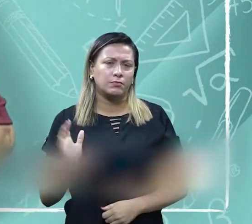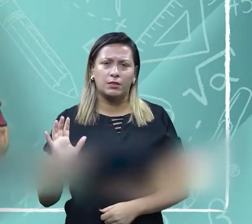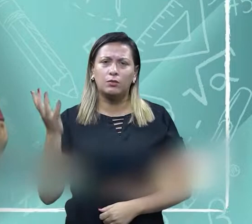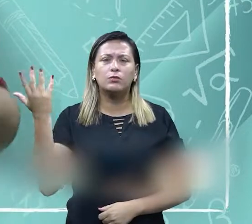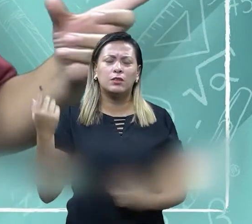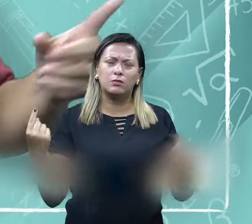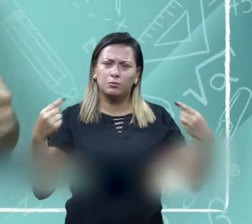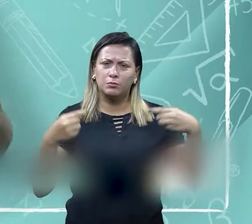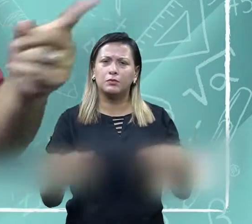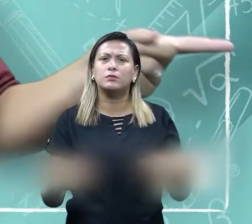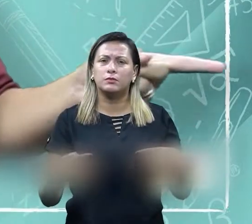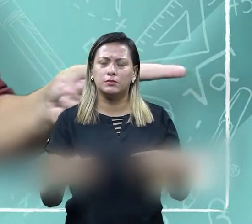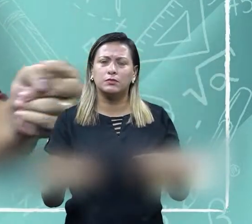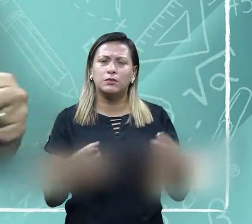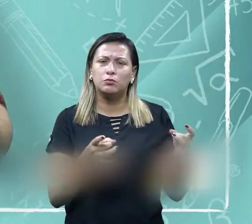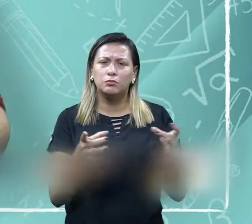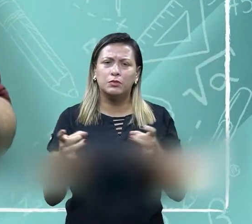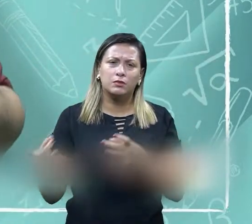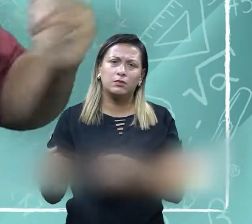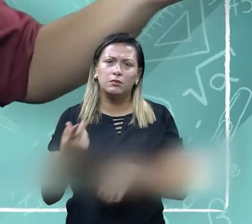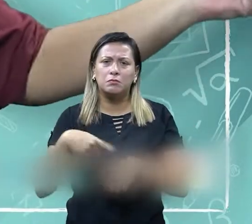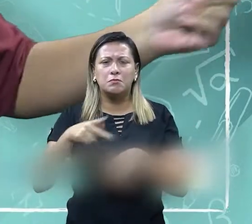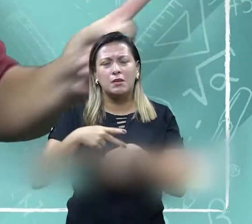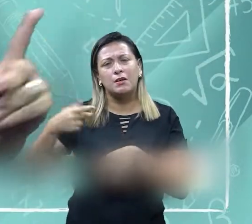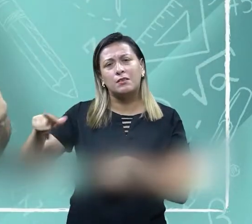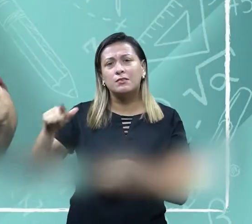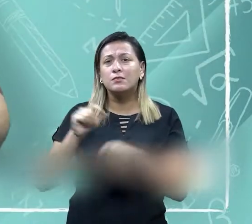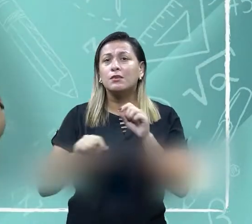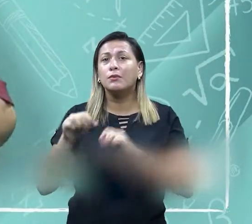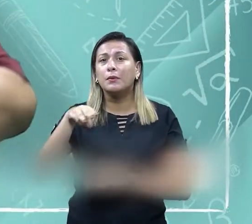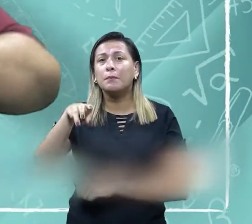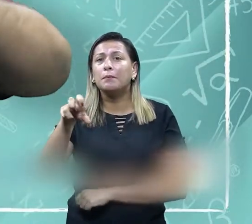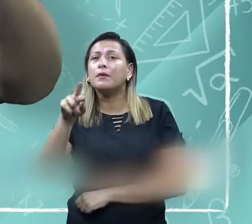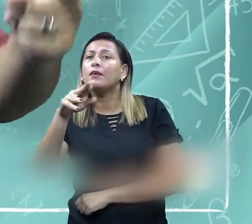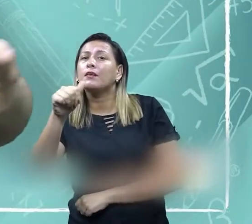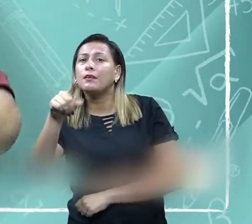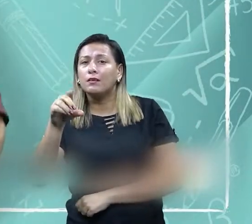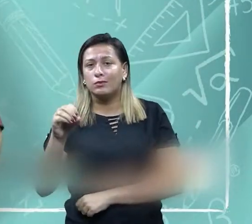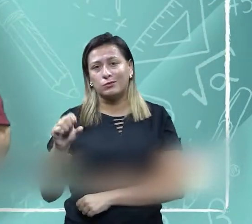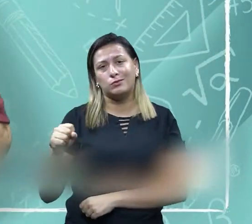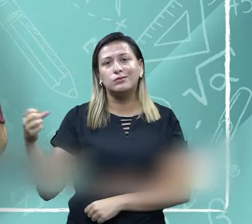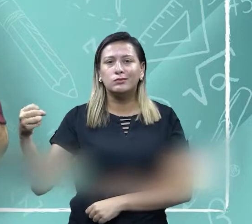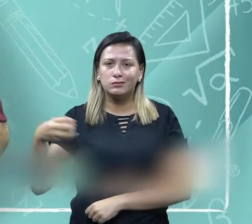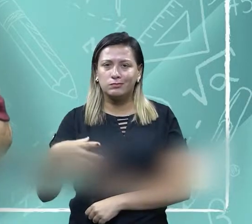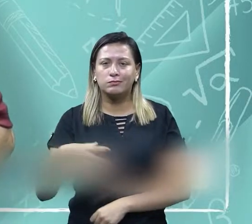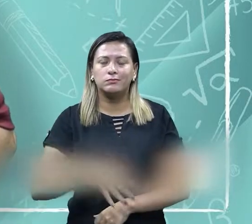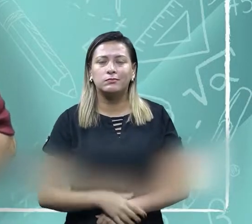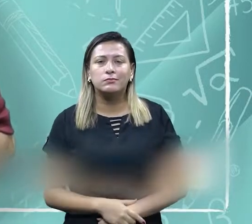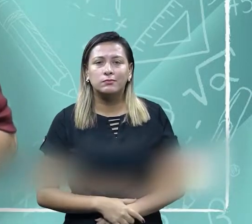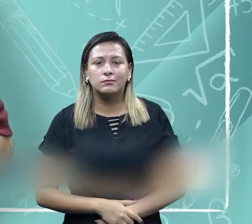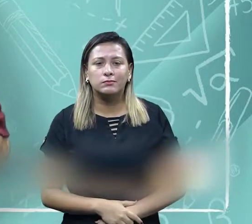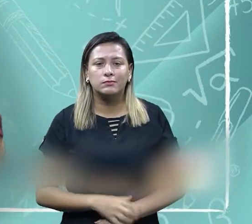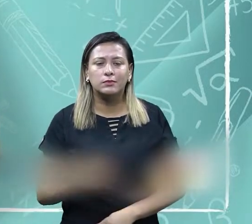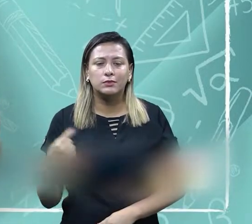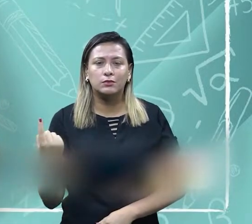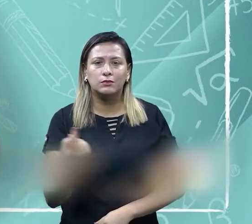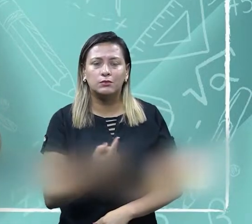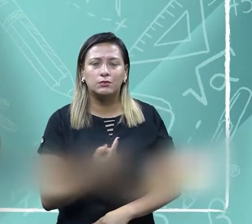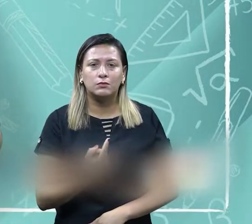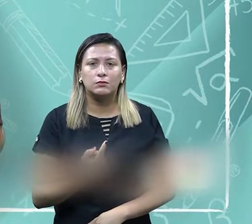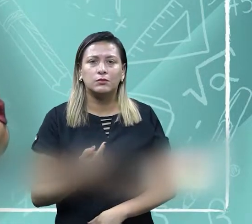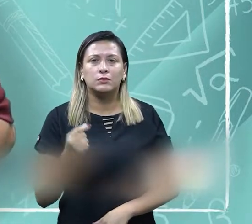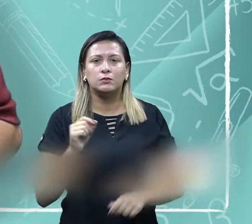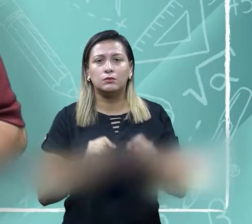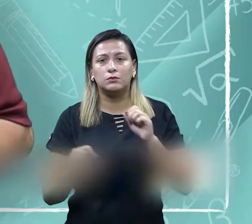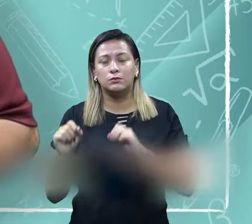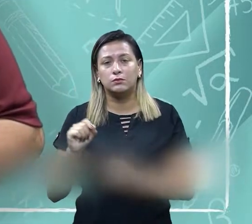de competição com relação a mercados. Países são mercados novos no qual estamos